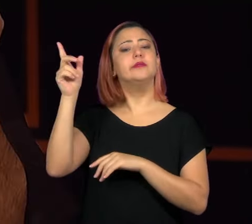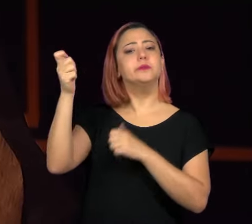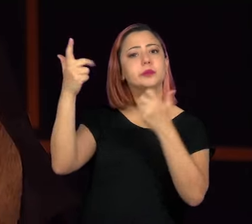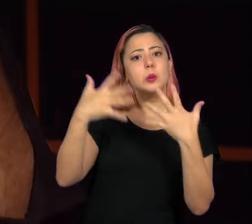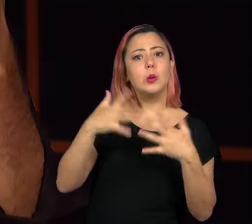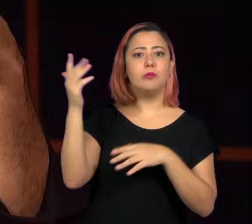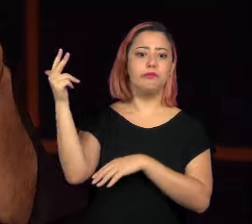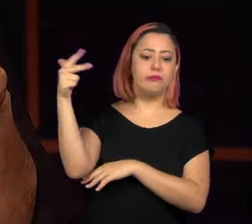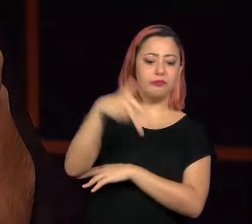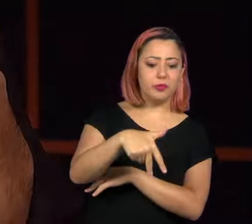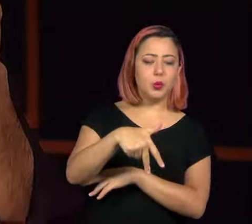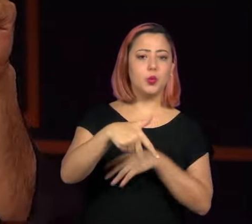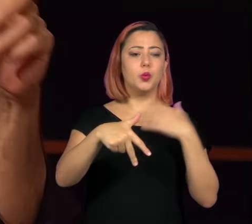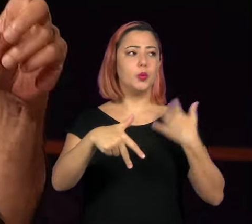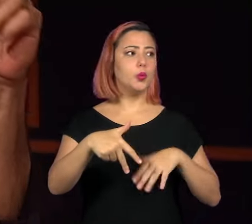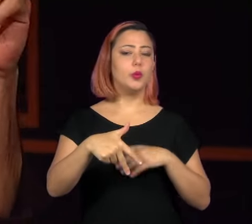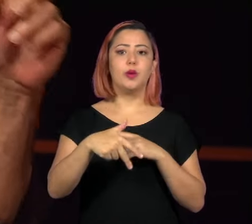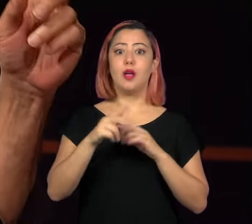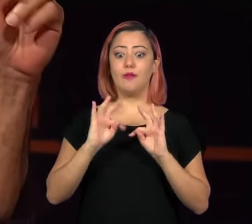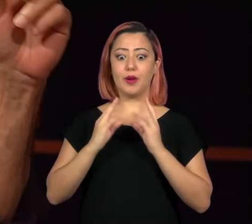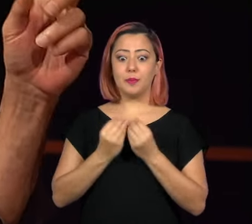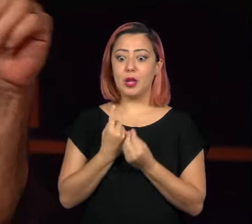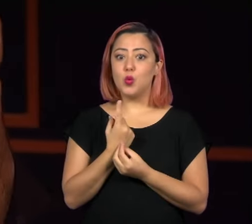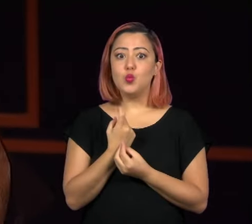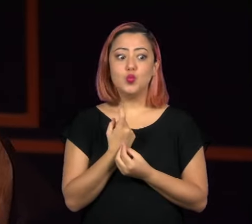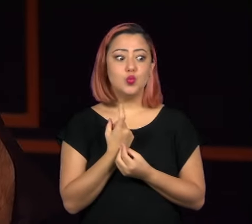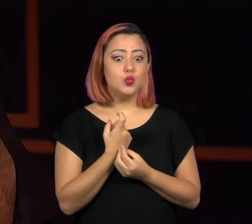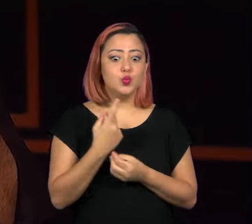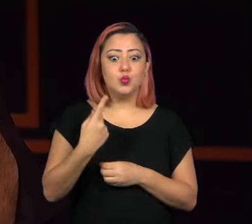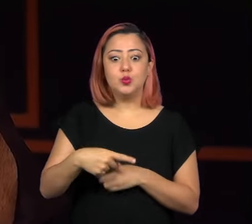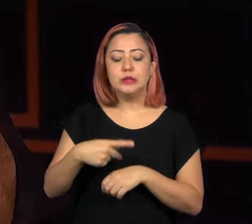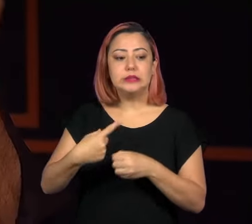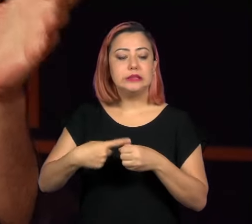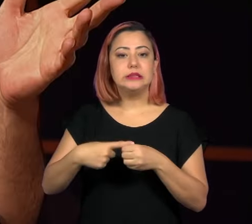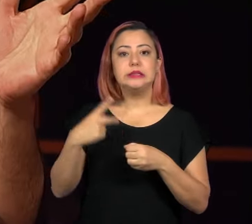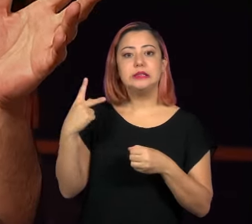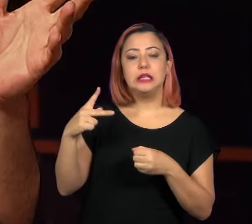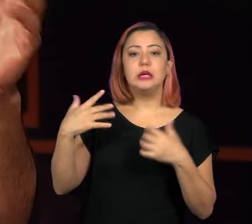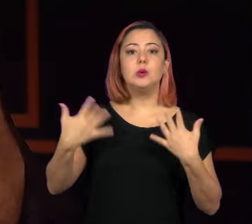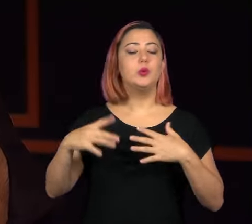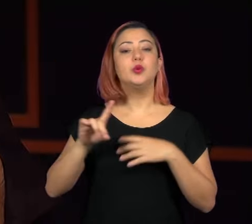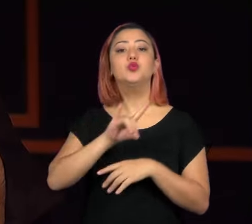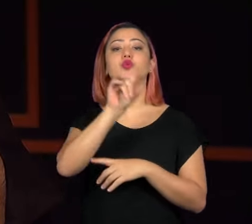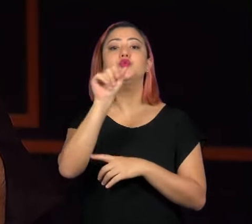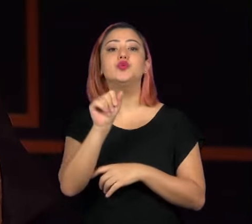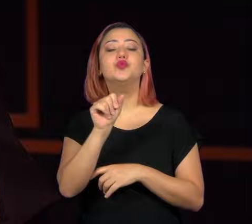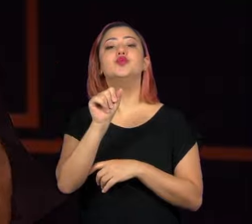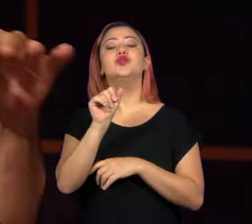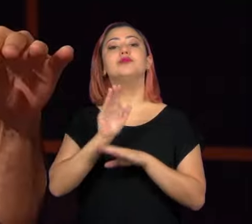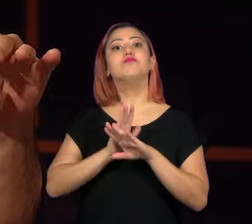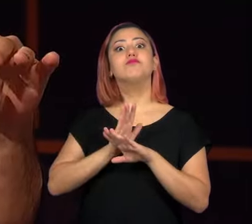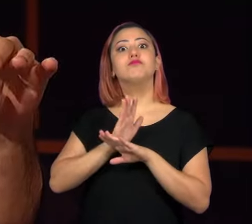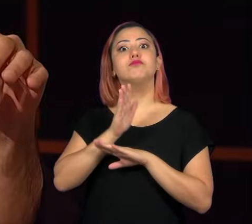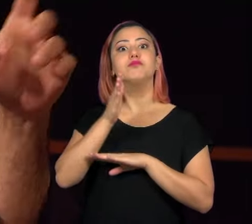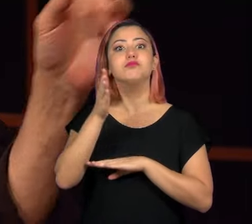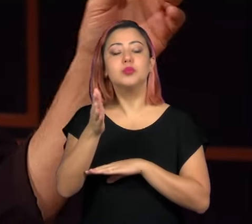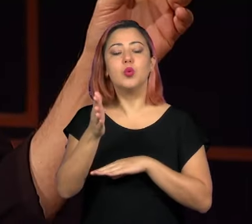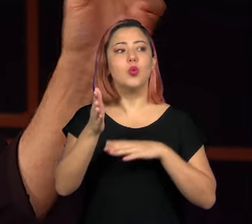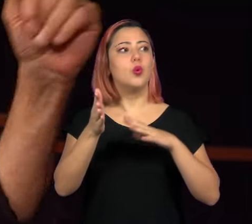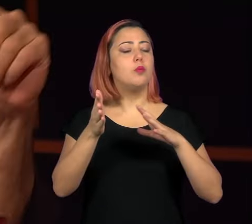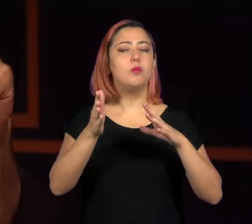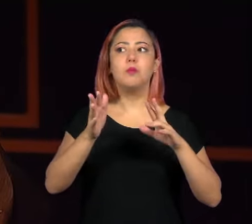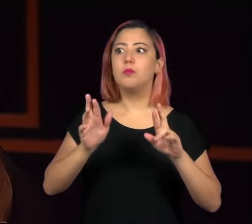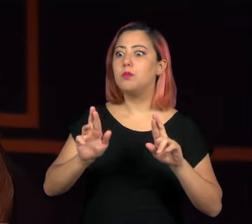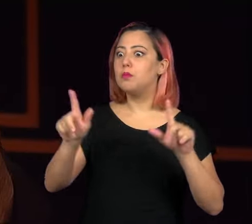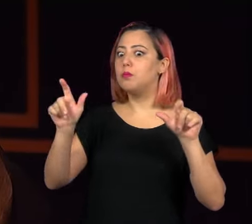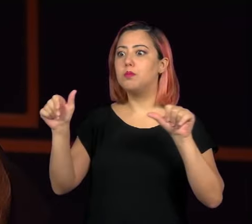porque era a única família árabe da cidade. E aí, um dia, ele foi para o Egito e tudo mudou. Mas